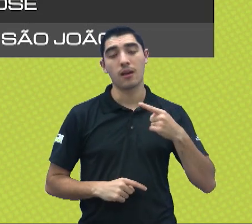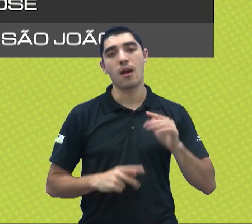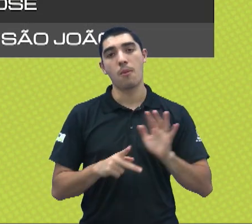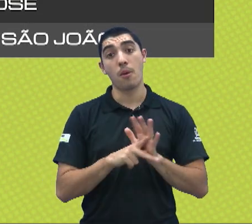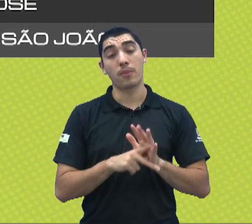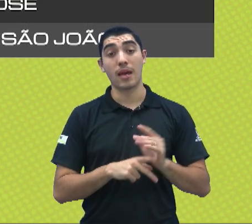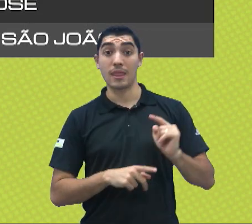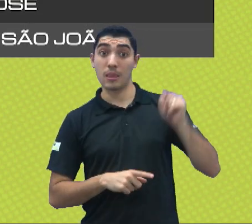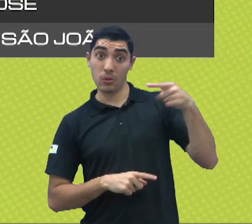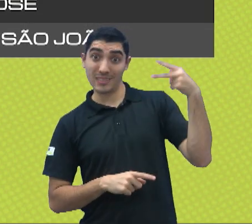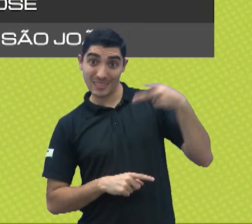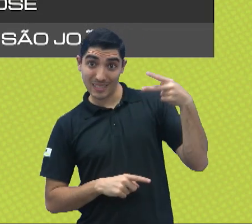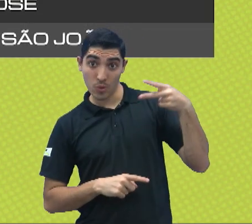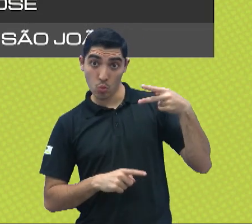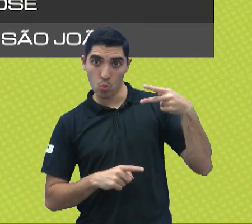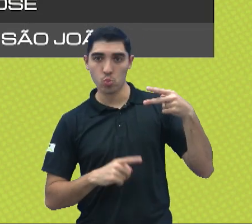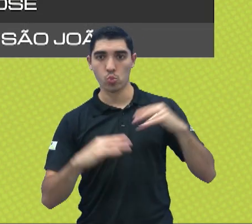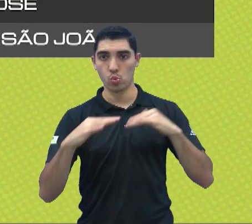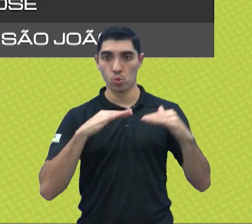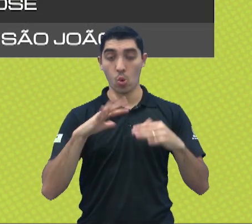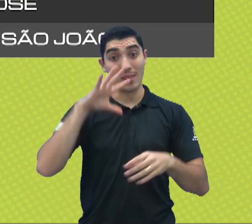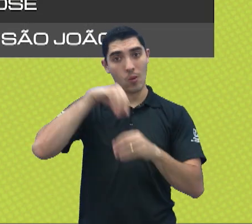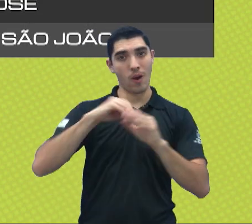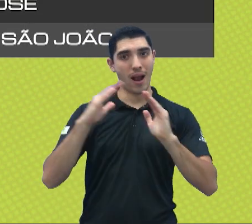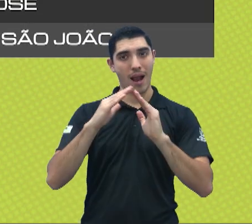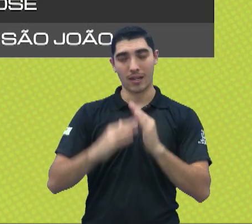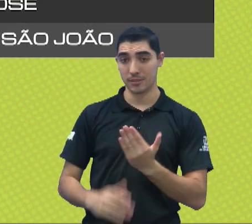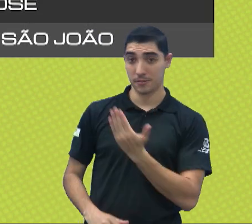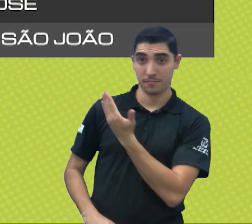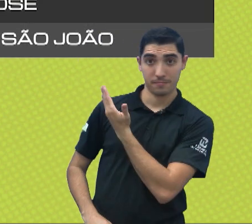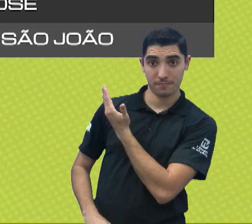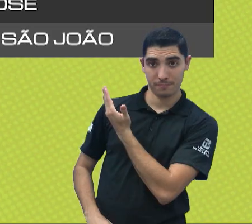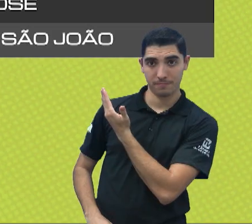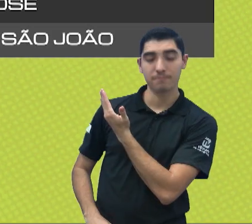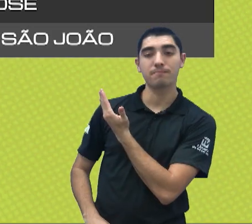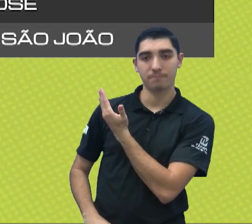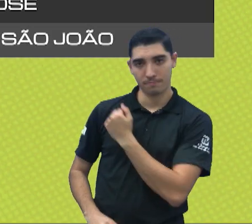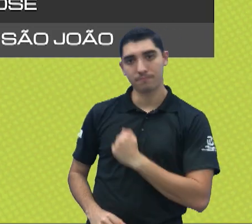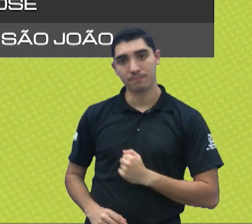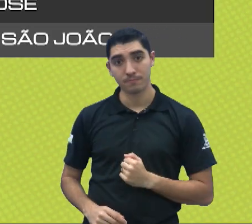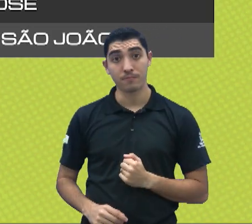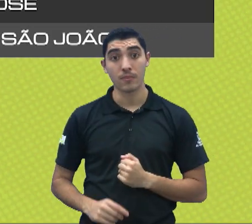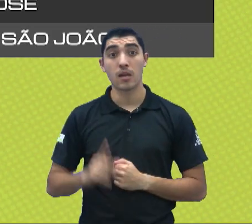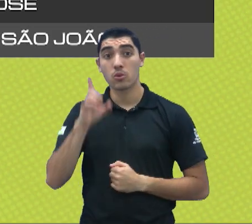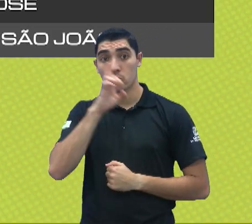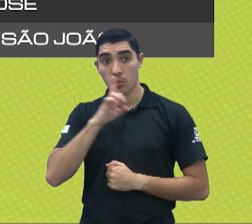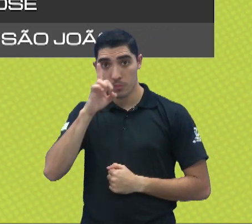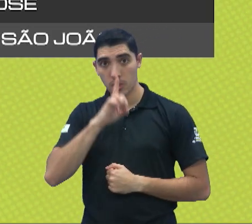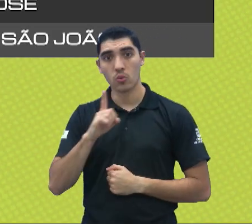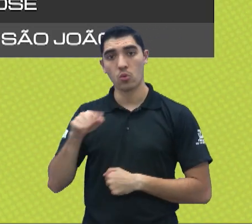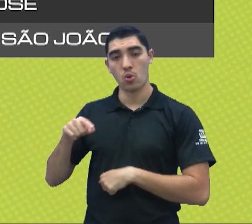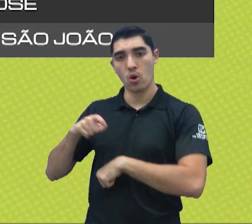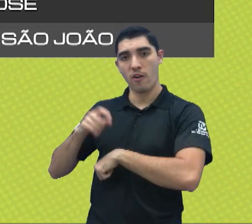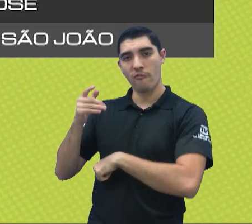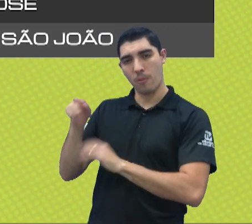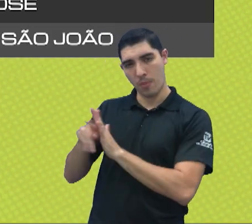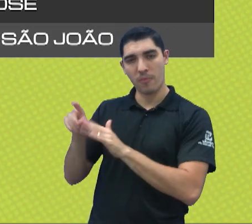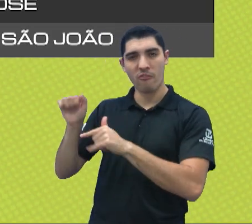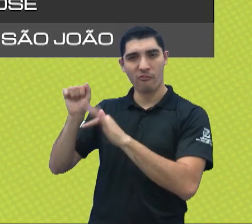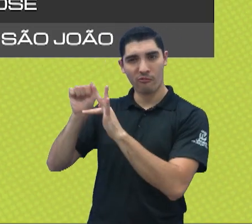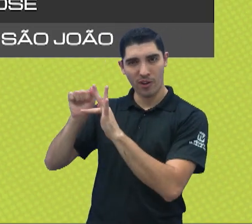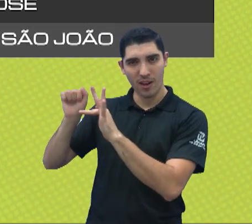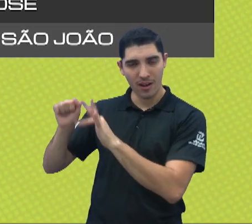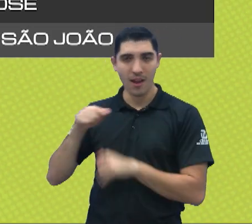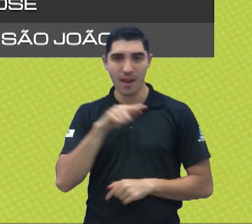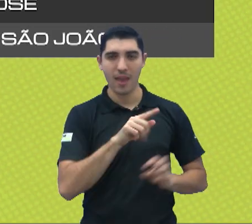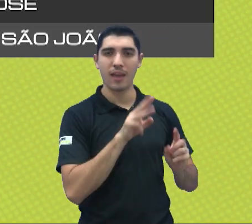com o índice técnico inferior em relação aos outros. No domingo, 2 jogos, 10 da manhã, Francana e Grêmio Prudente, 3